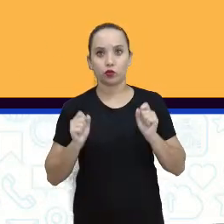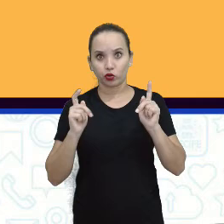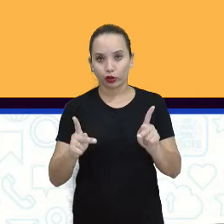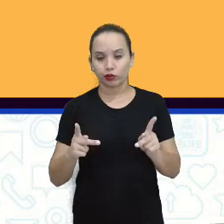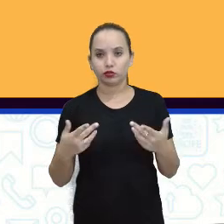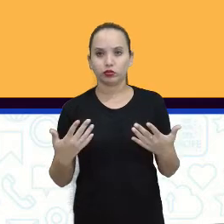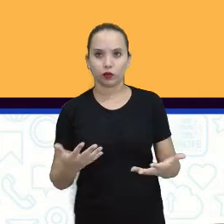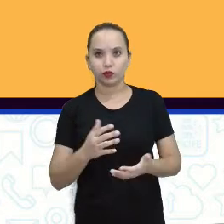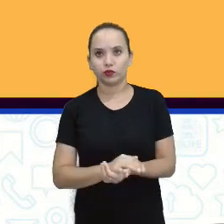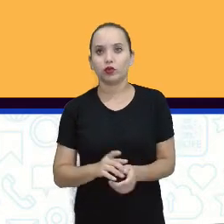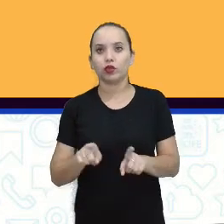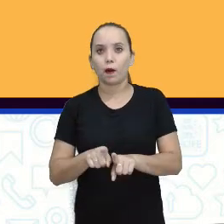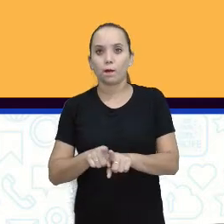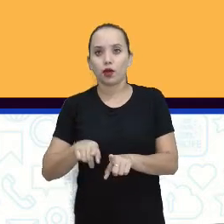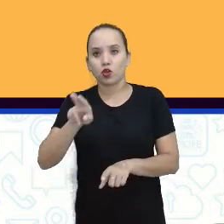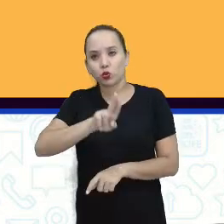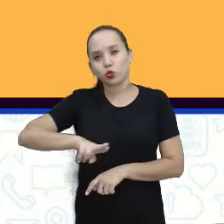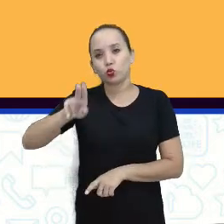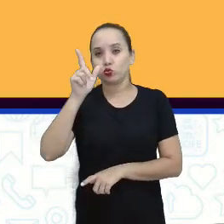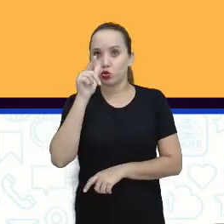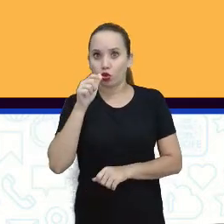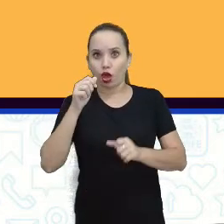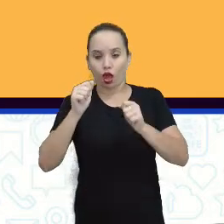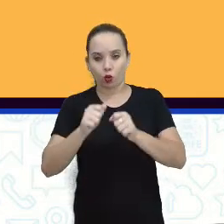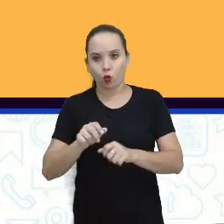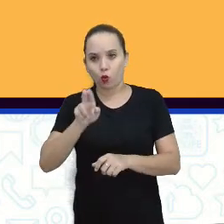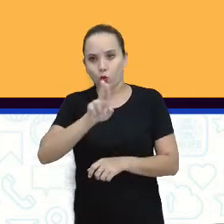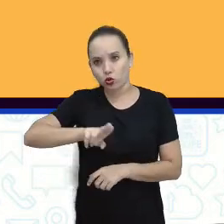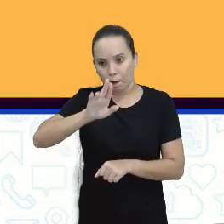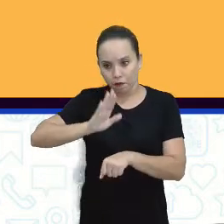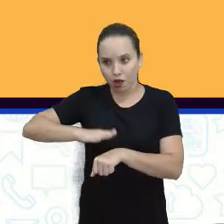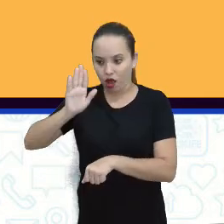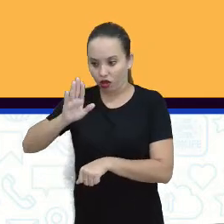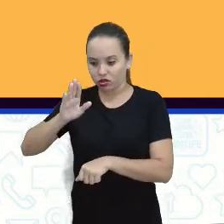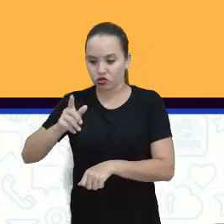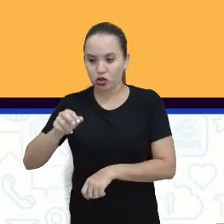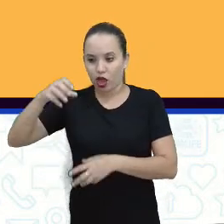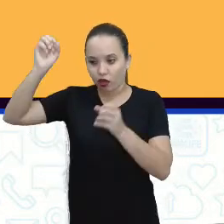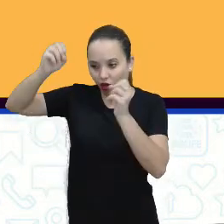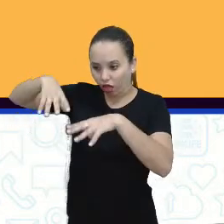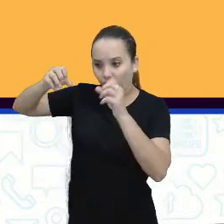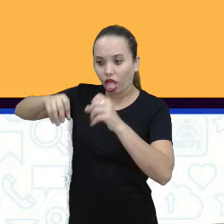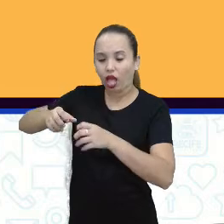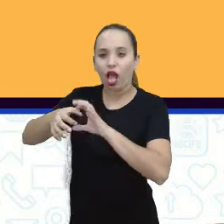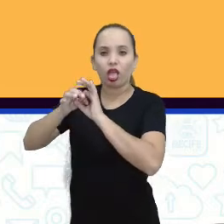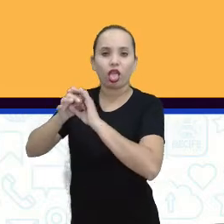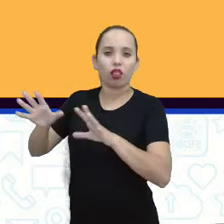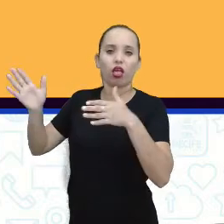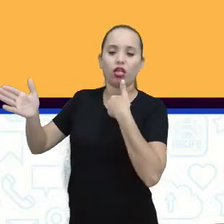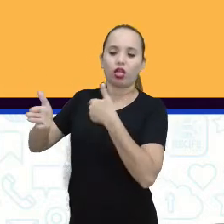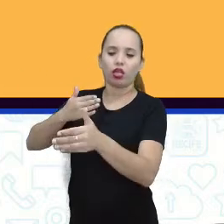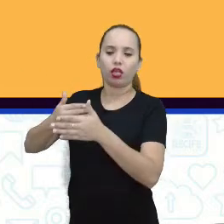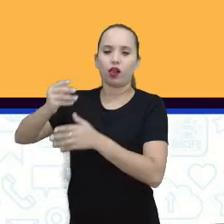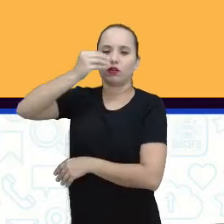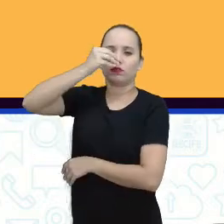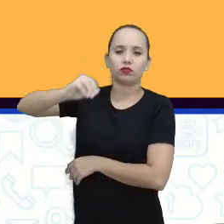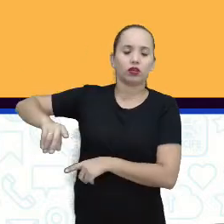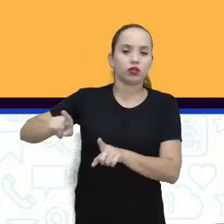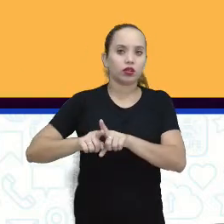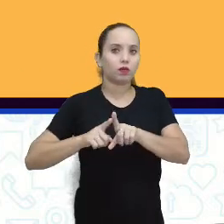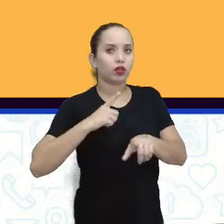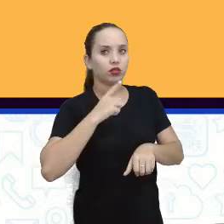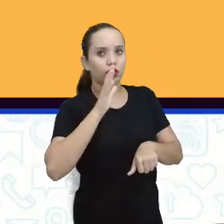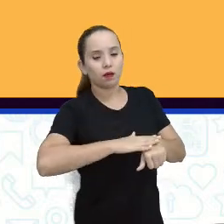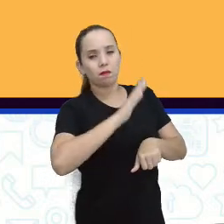tá? Aumento do consumo de água, então, além de desperdiçar, ainda consome mais. Por quê? Também a população está aumentando, né? Então,